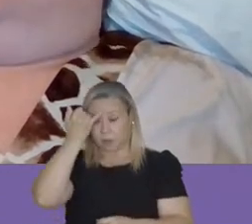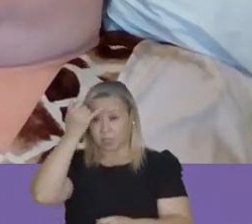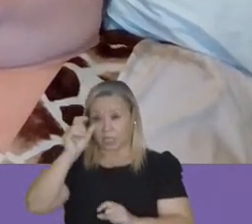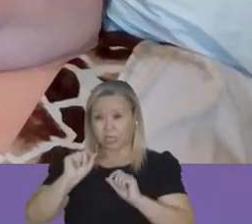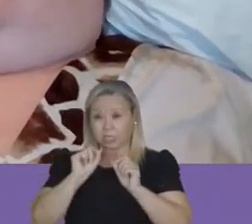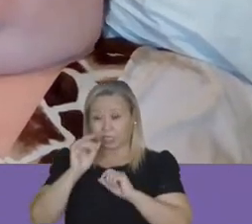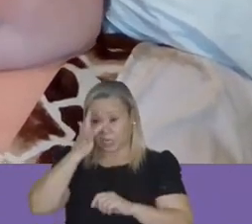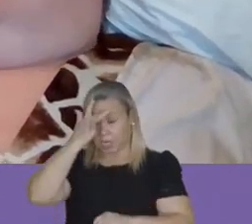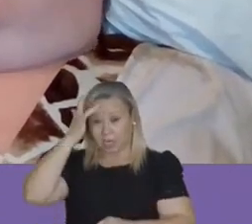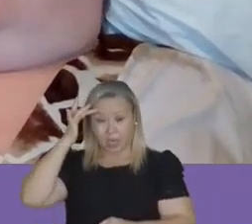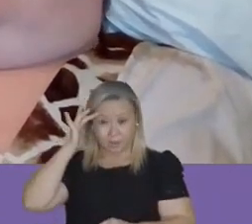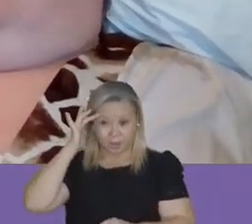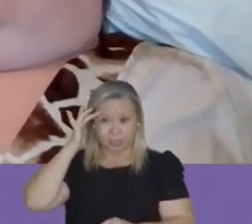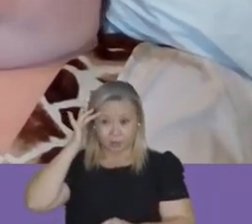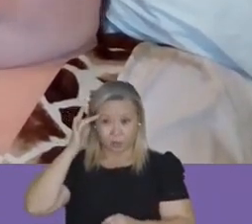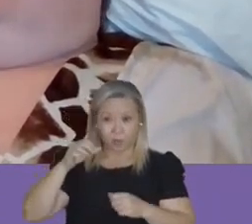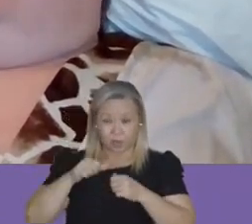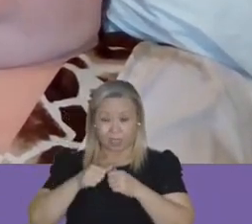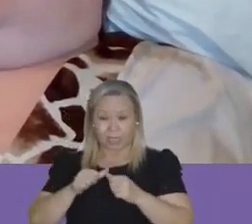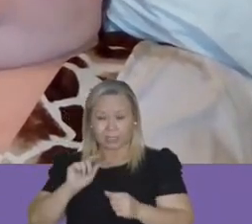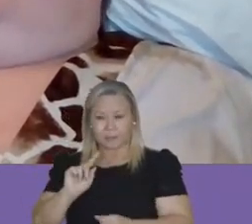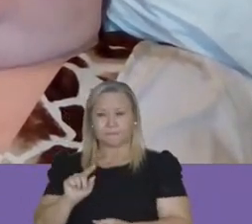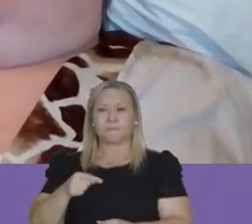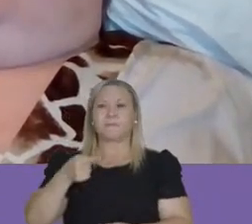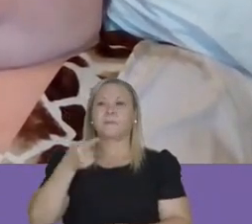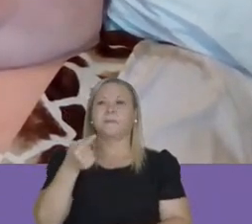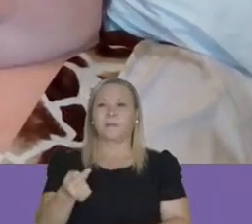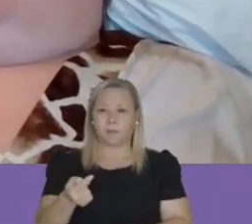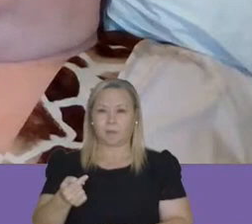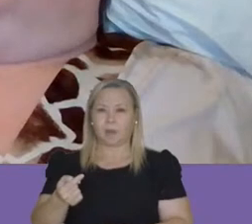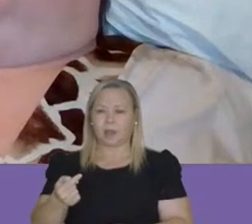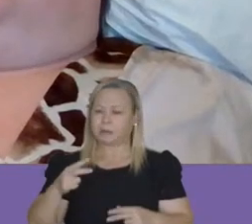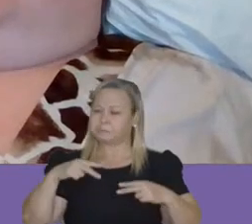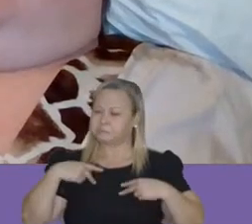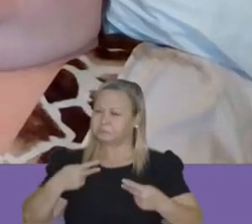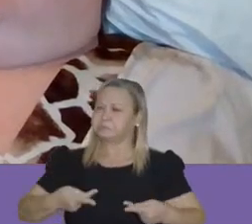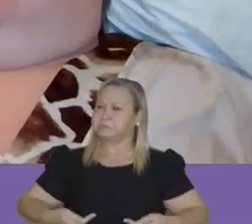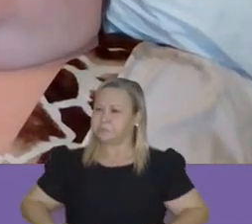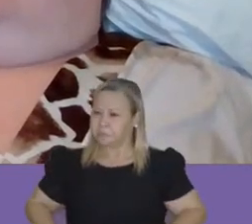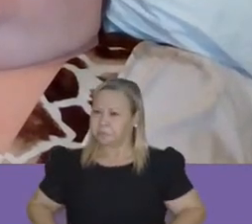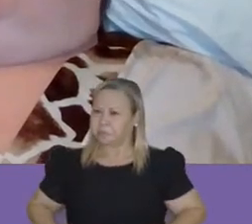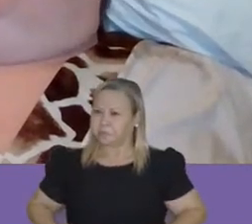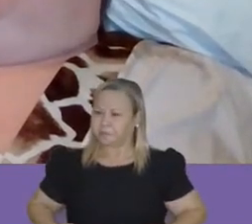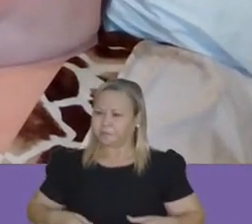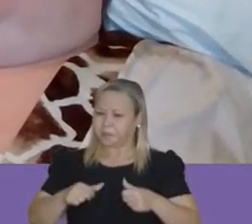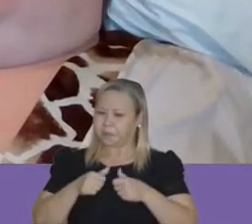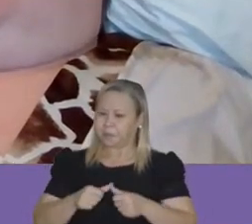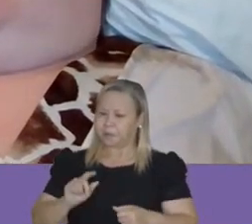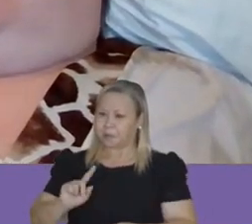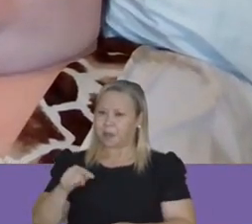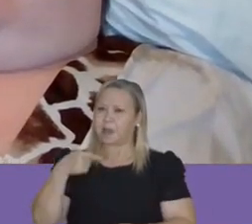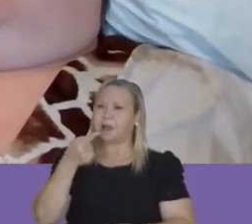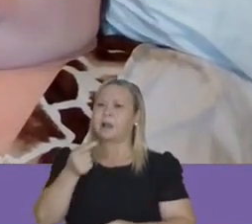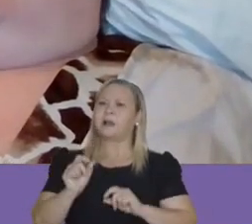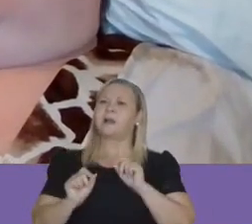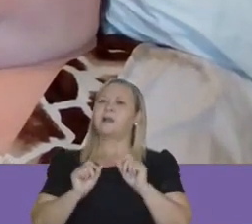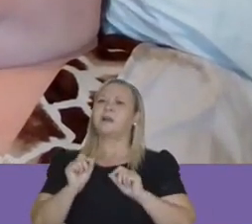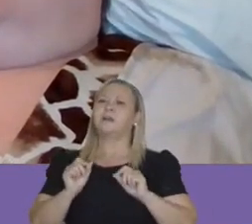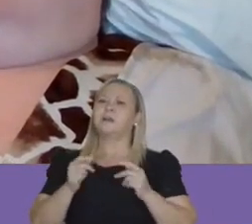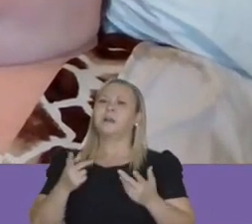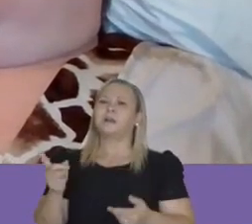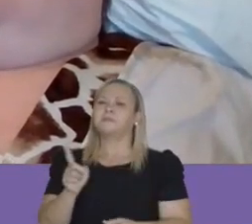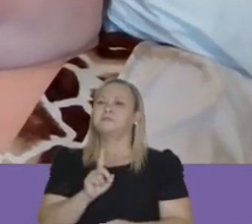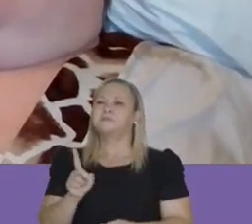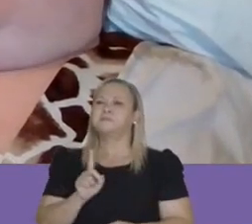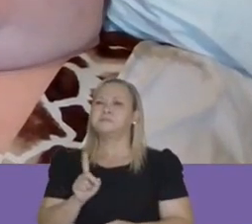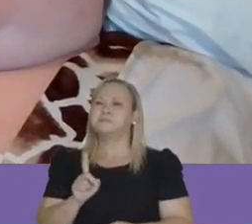pessoa está aquém da condição humana, né, ela está aquém porque ela